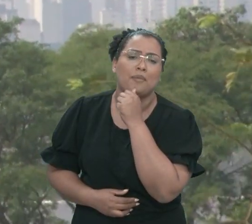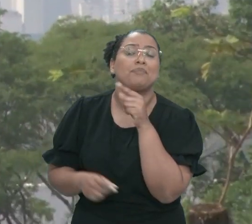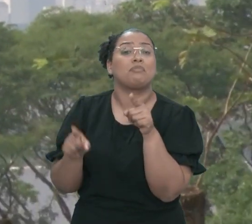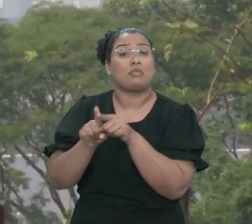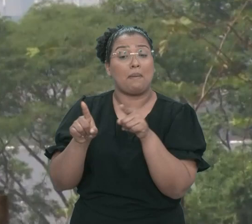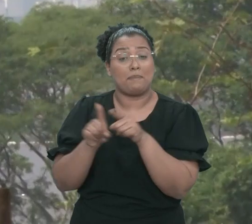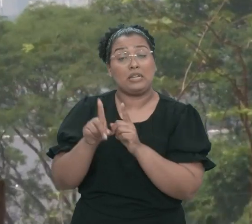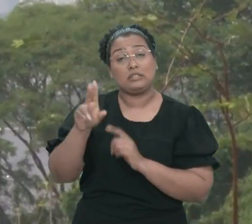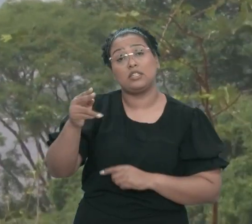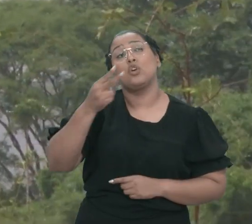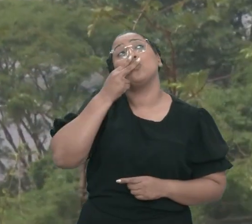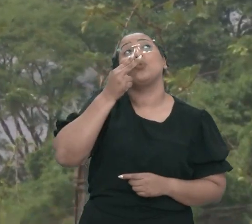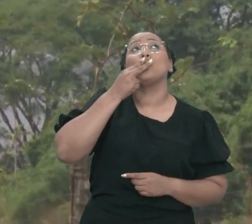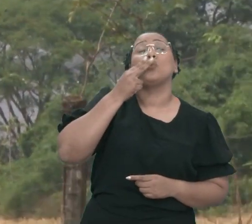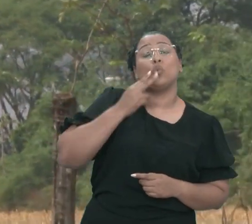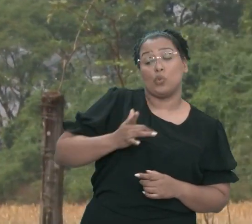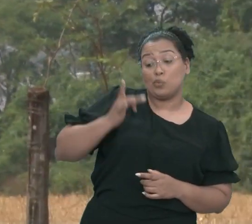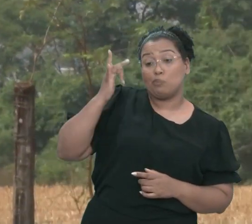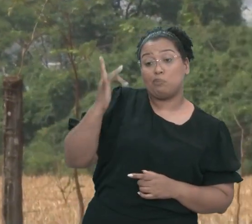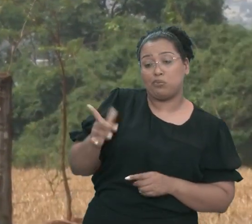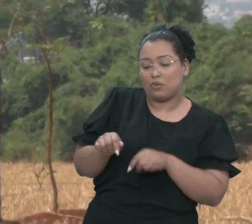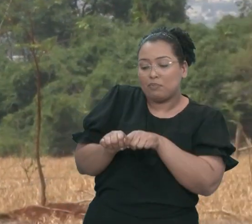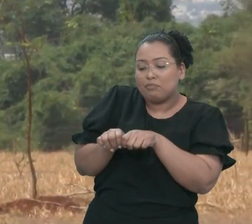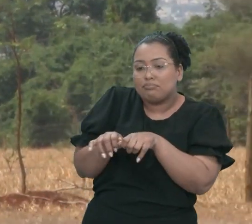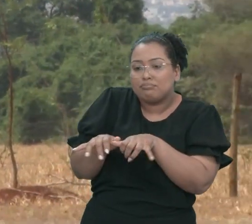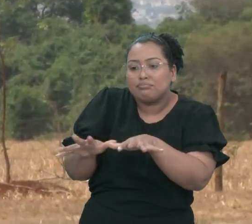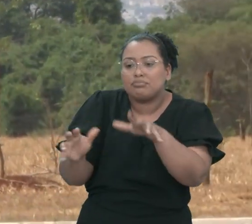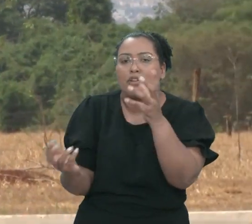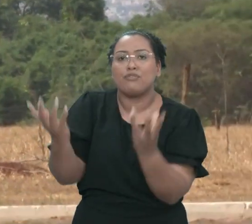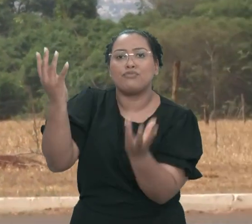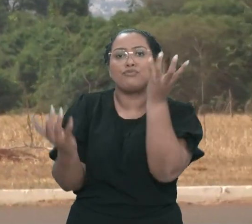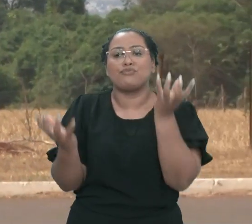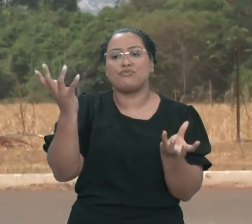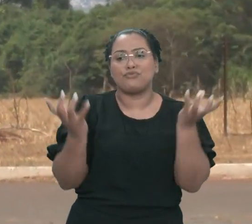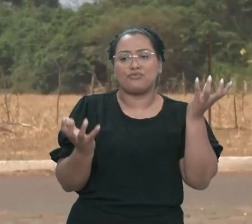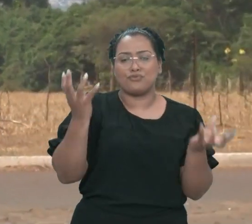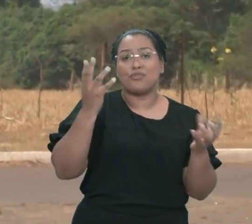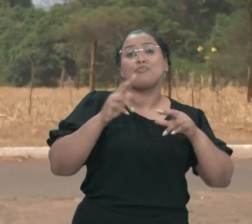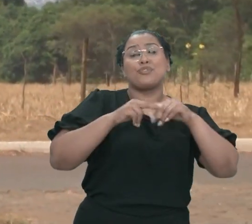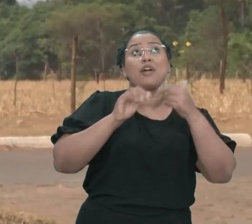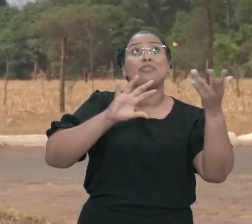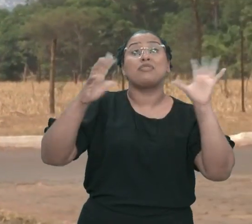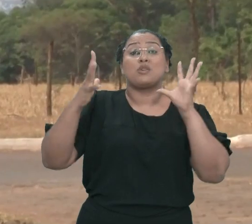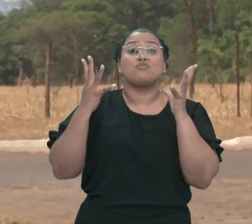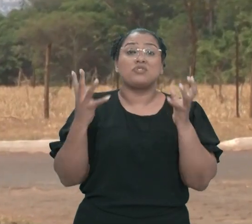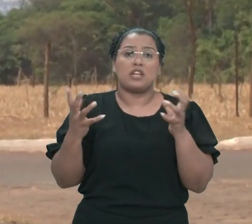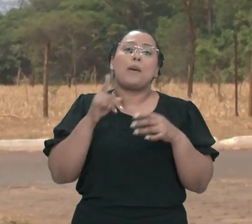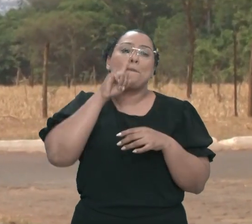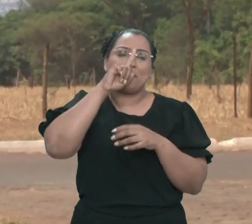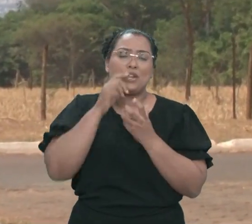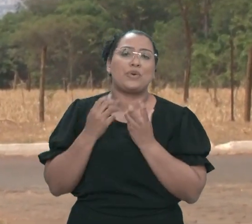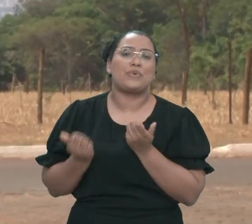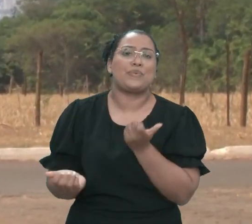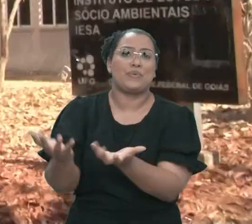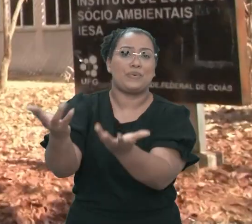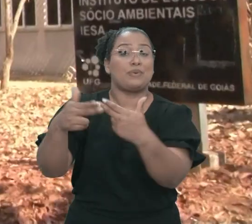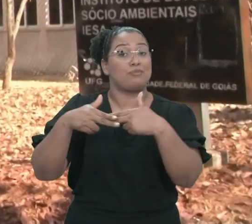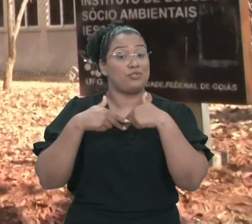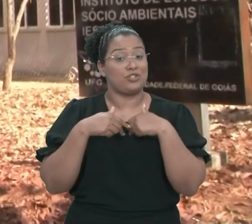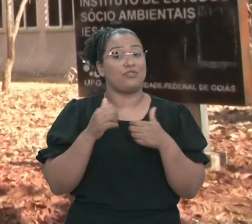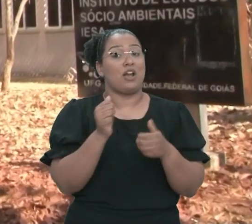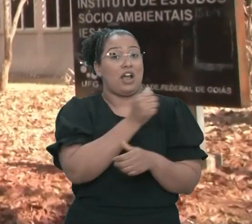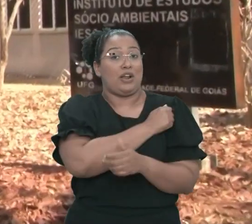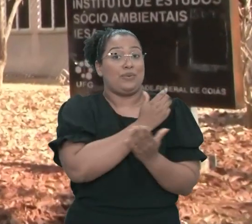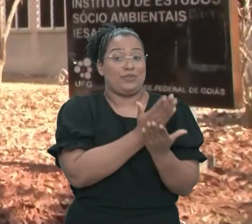causa recorrente de incêndios, principalmente em um tempo seco e de baixa umidade. Pensando nisso, alunos